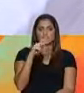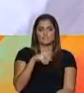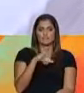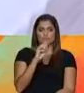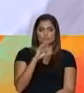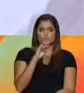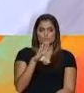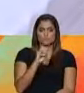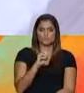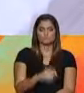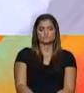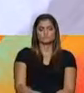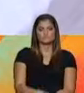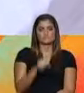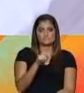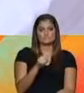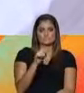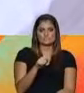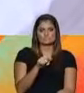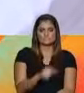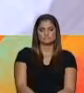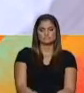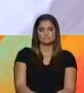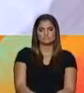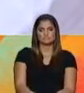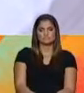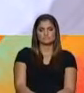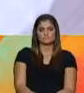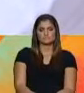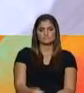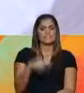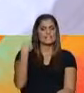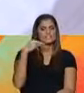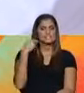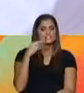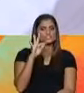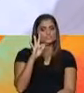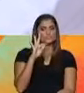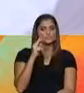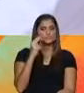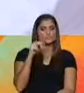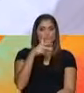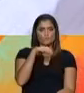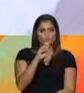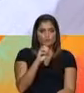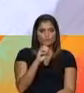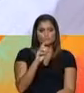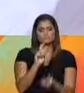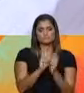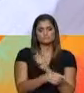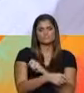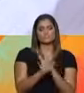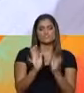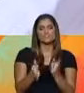estas que estão aqui, não há que enganar. Sim. As nossas cerejas do Fundão, e portanto transformadas